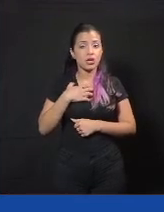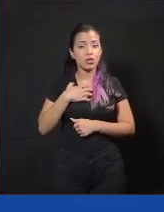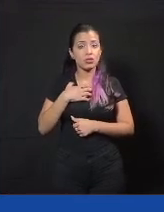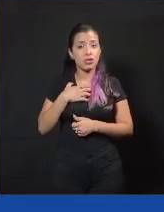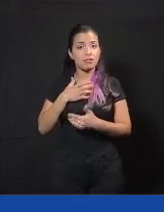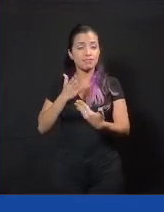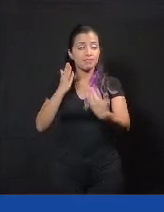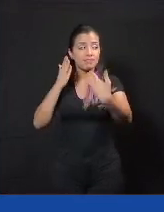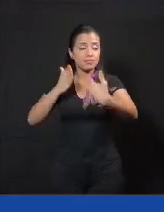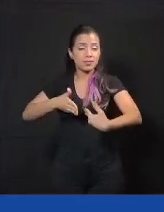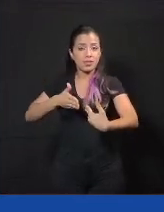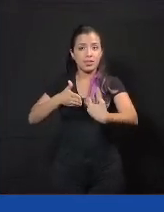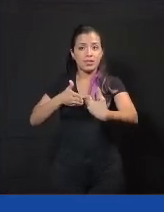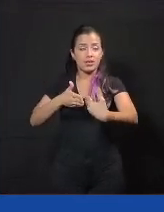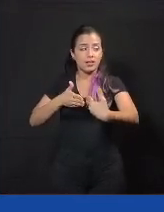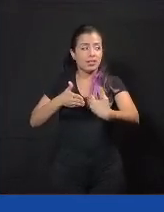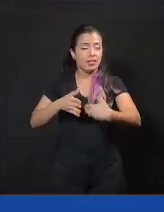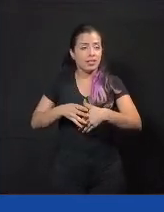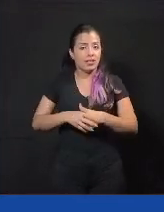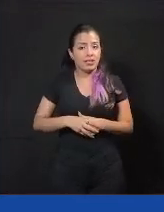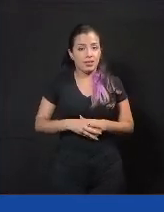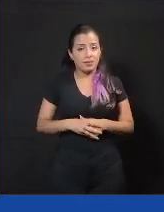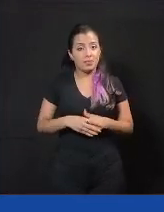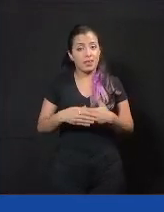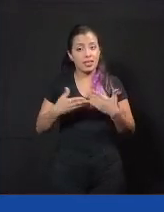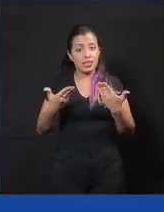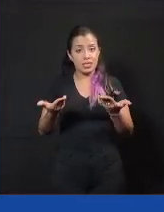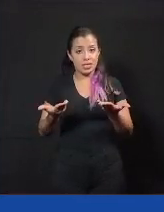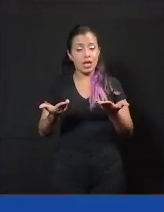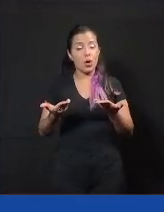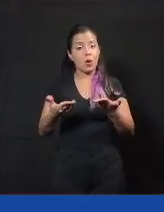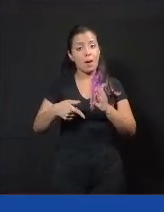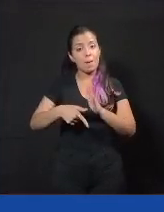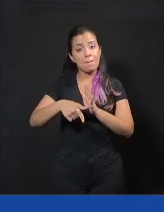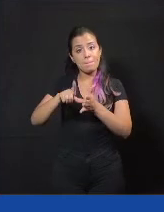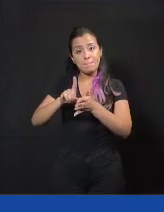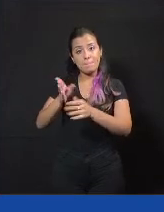sociedade brasileira. Né? Então, a precarização das escolas,